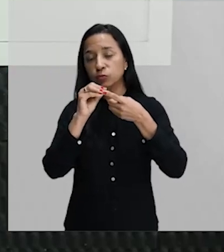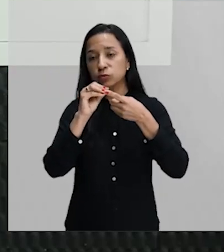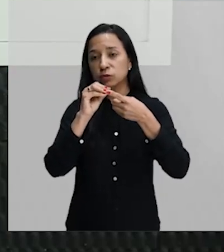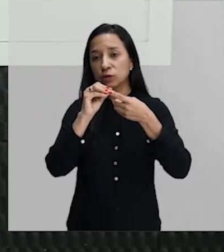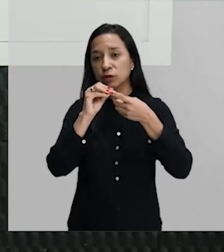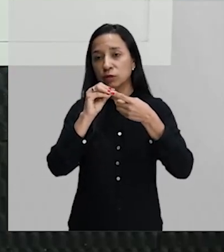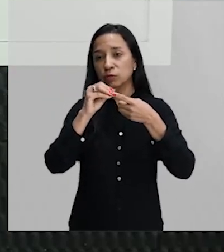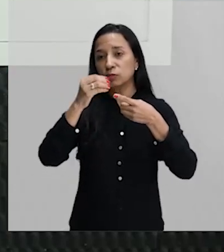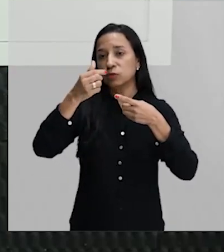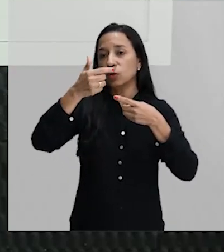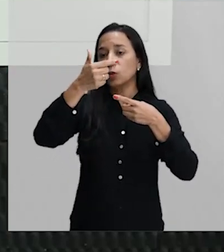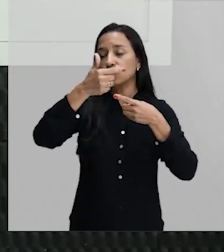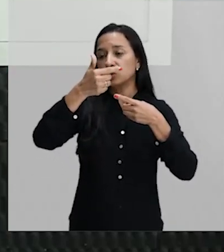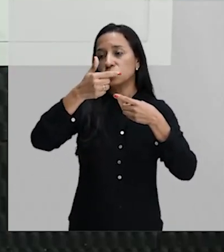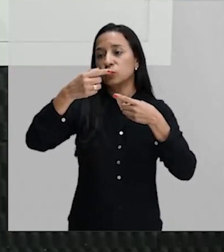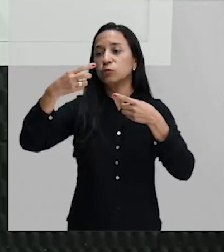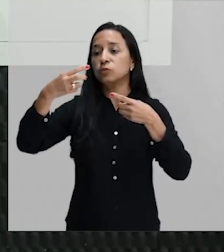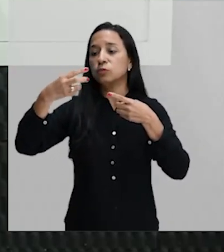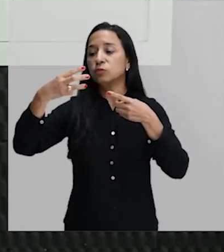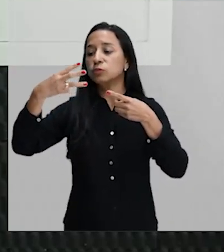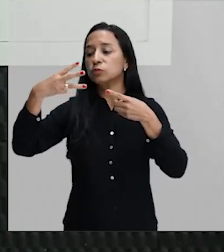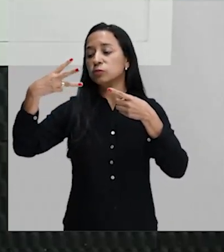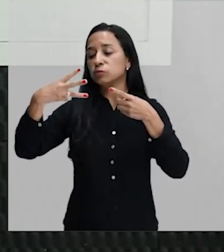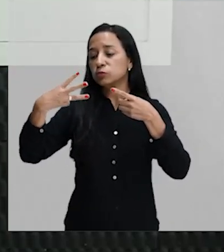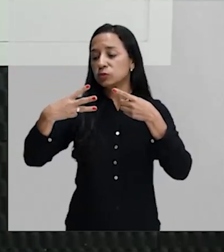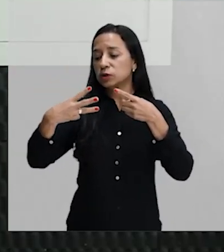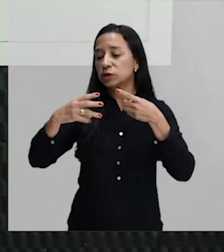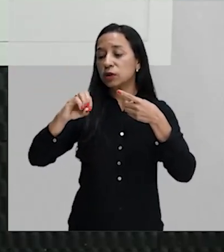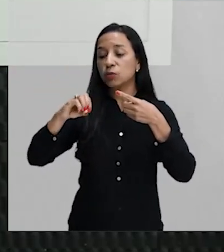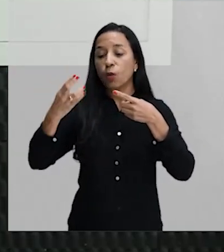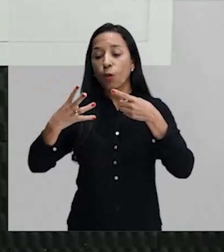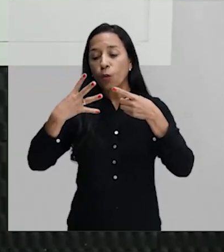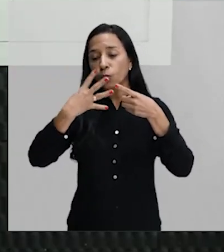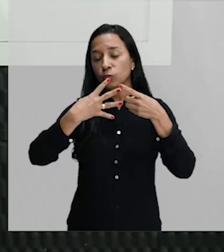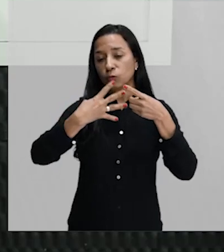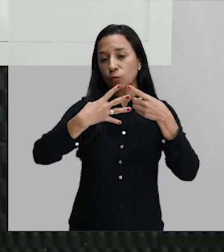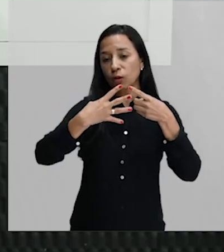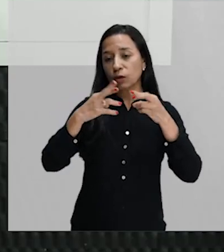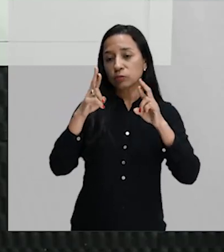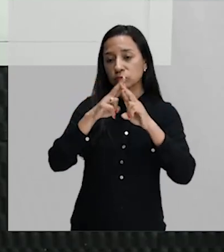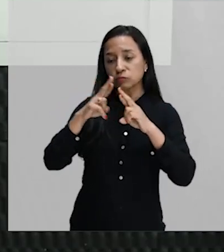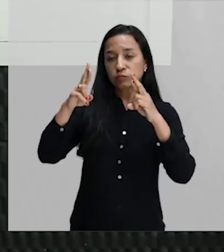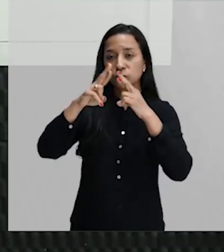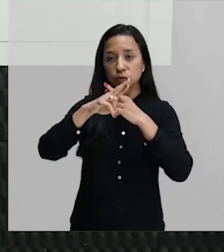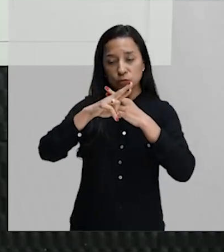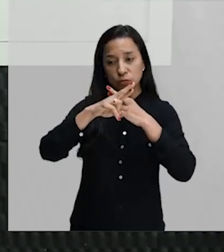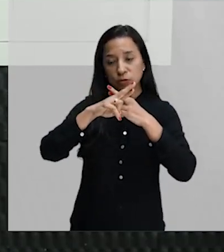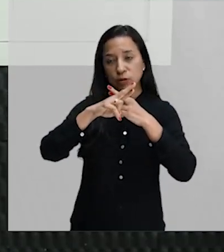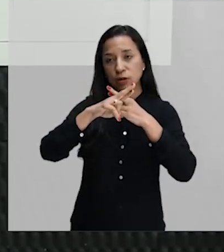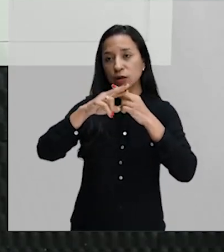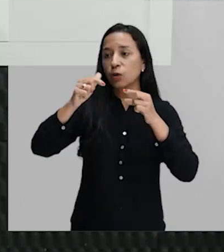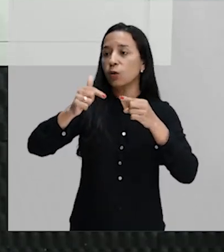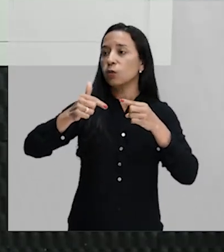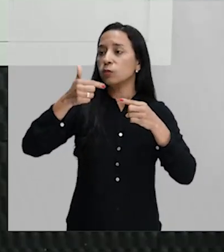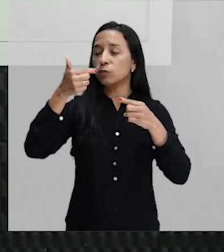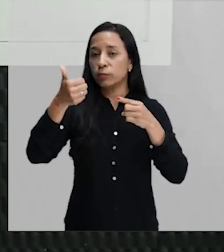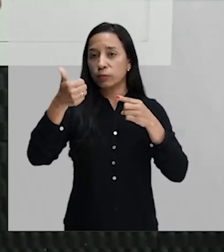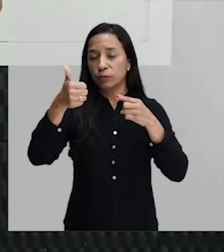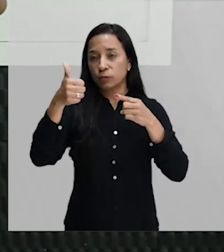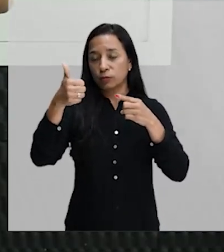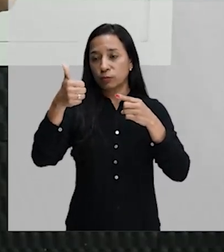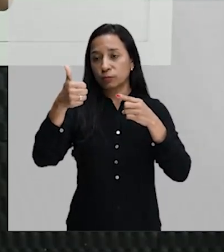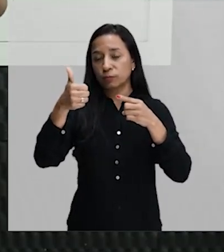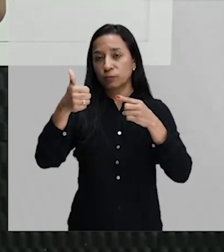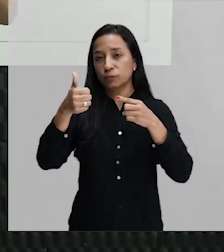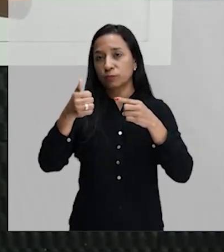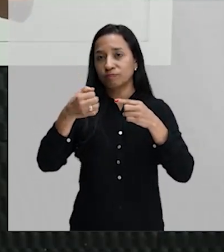no segundo, no terceiro ou no quarto quadrante e relacionar com os arcos do primeiro,